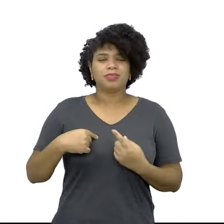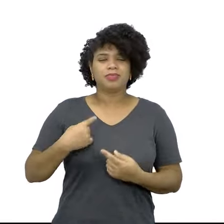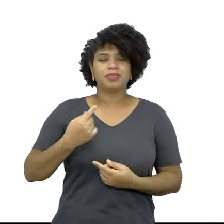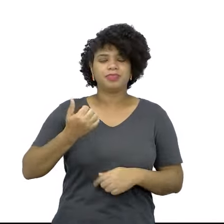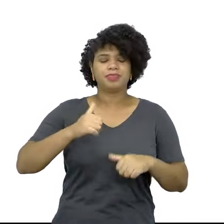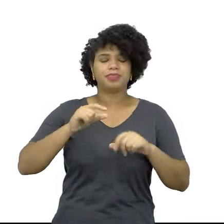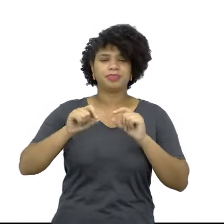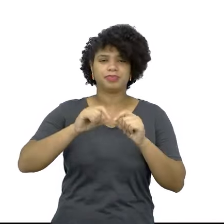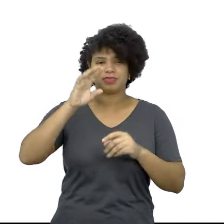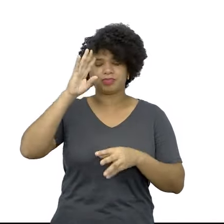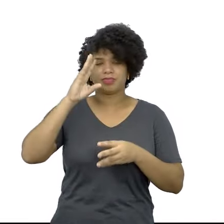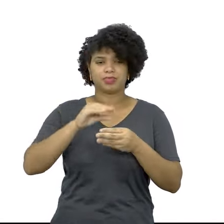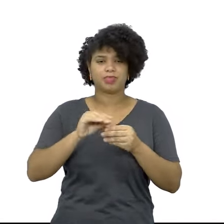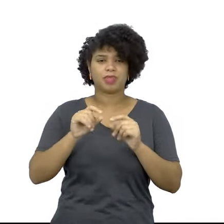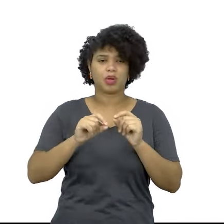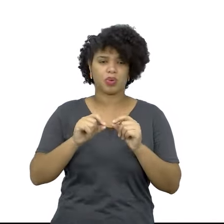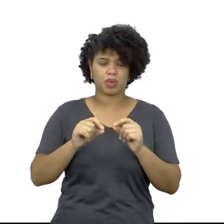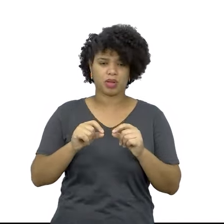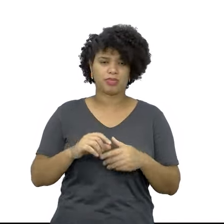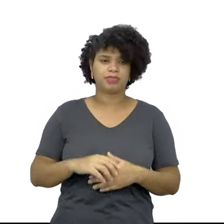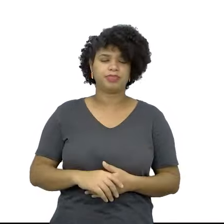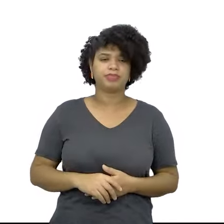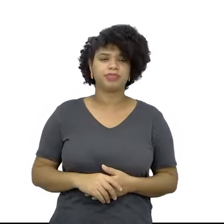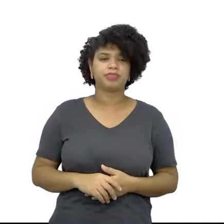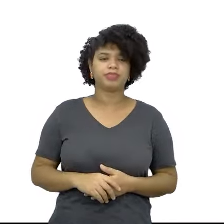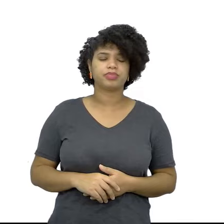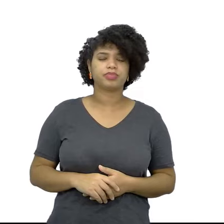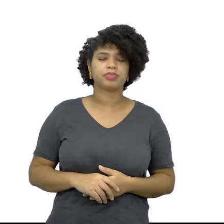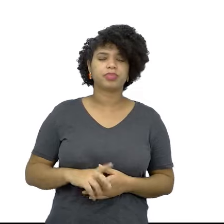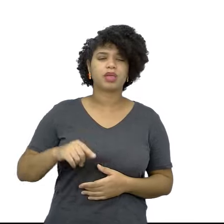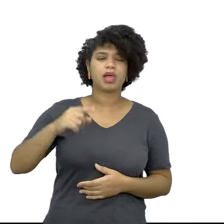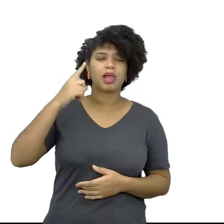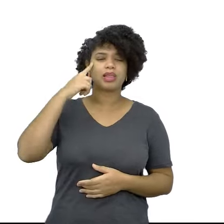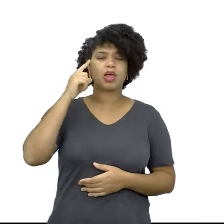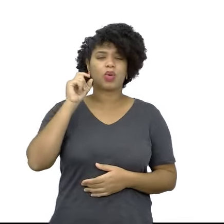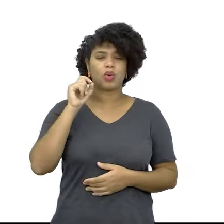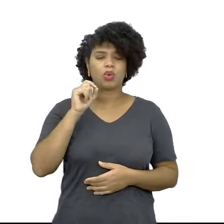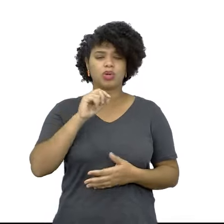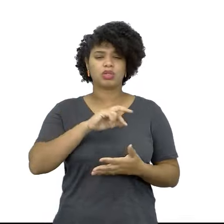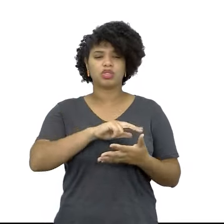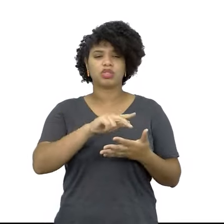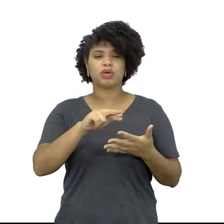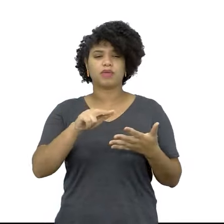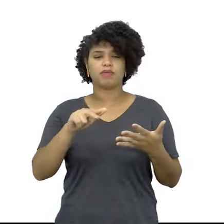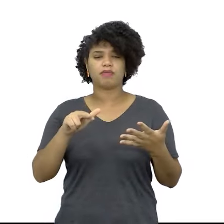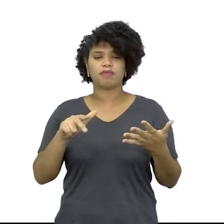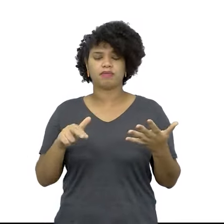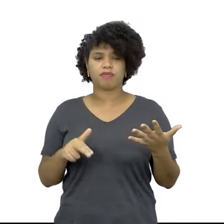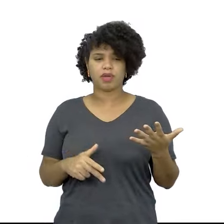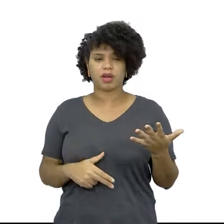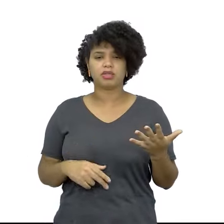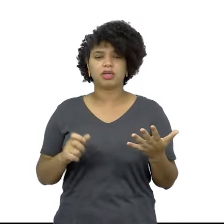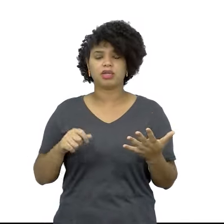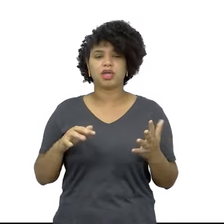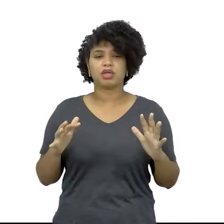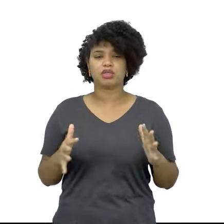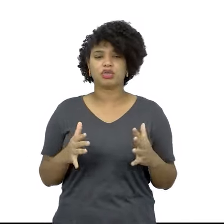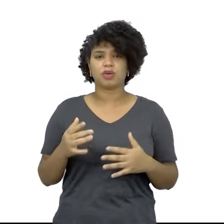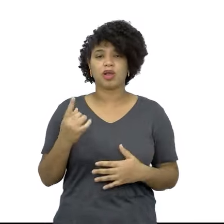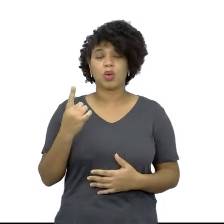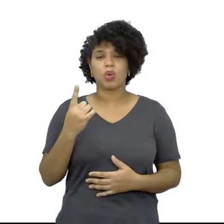nós concluímos a partir dessa análise, né, é a ideia de que diferentes atividades podem mobilizar uma